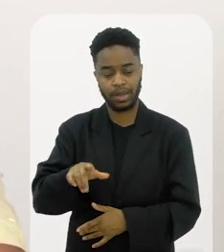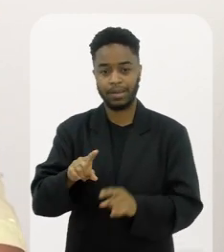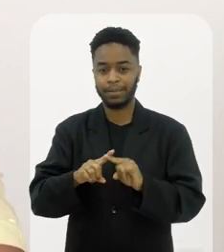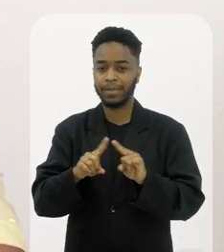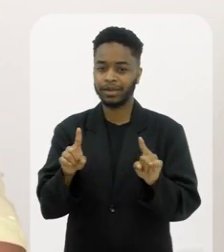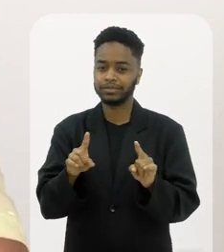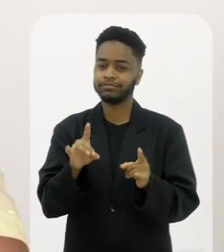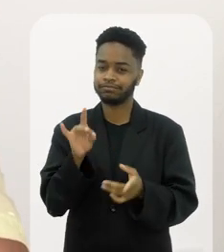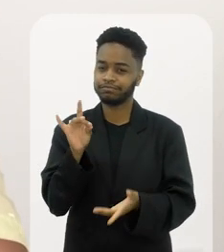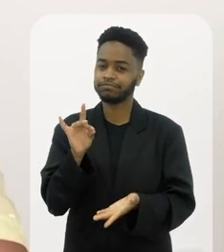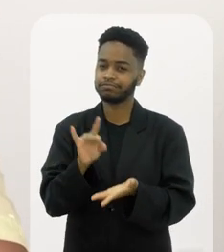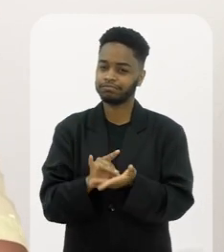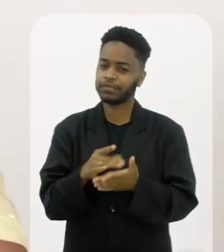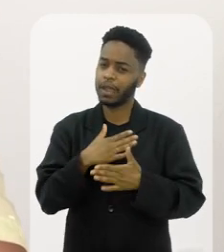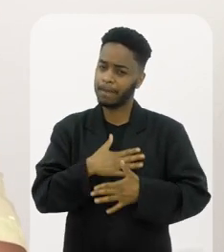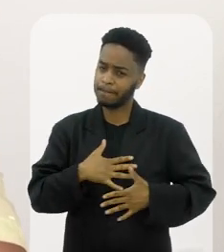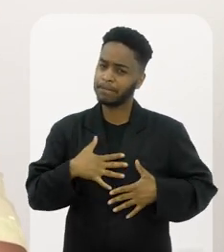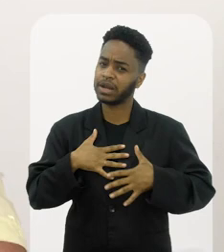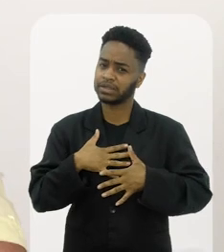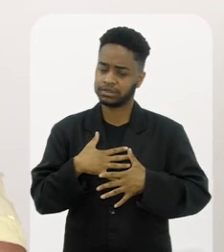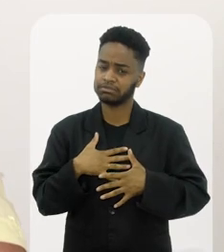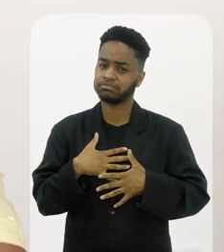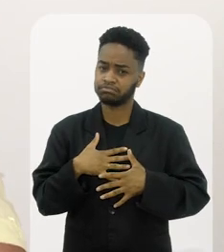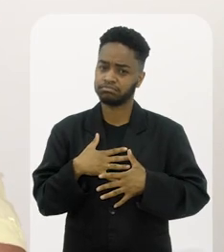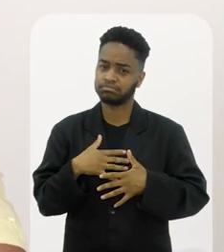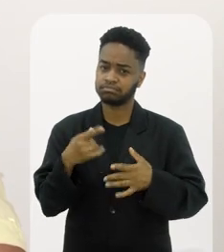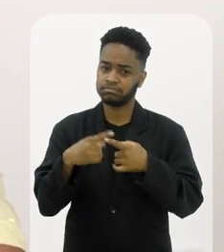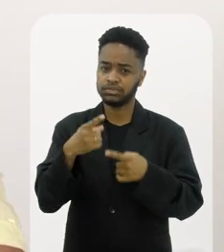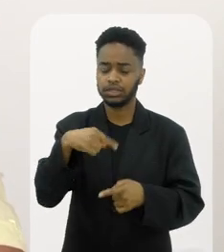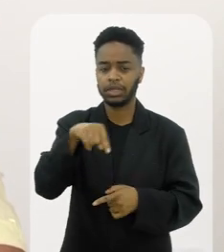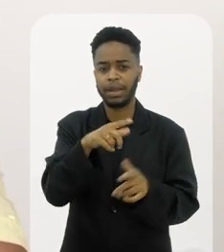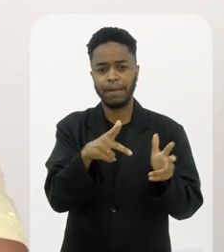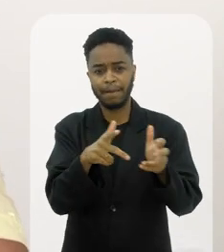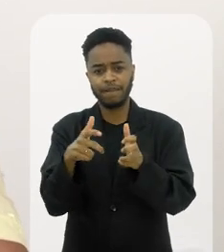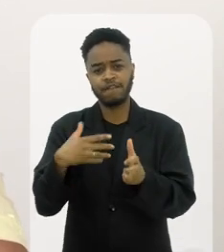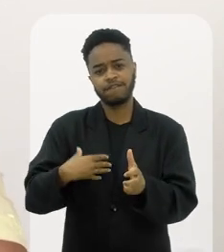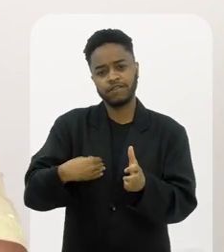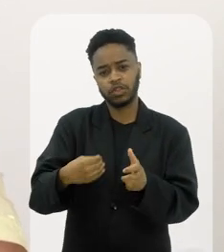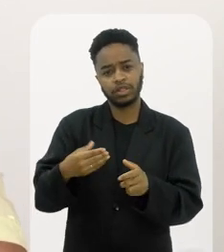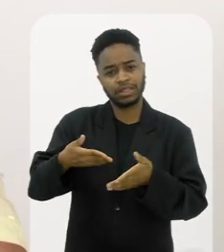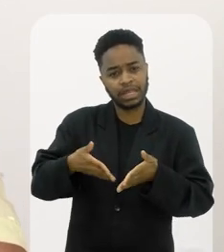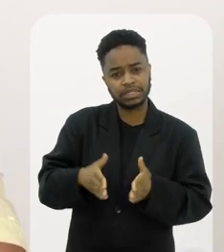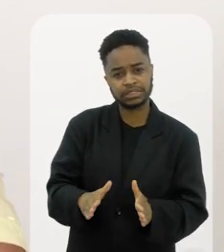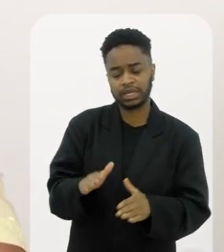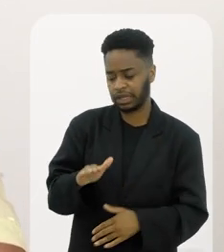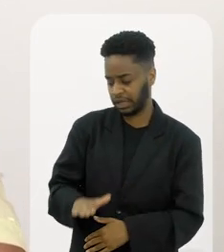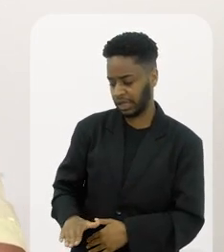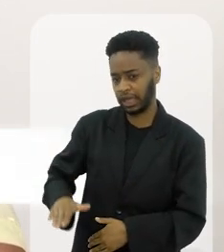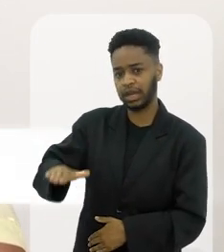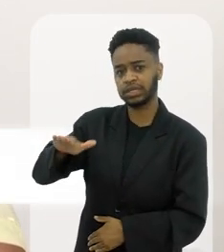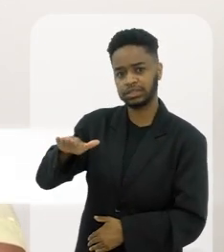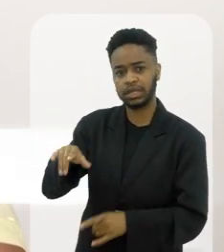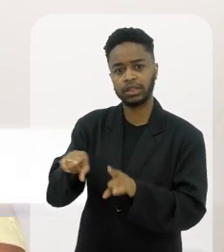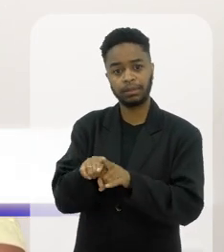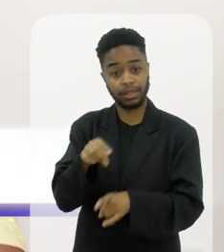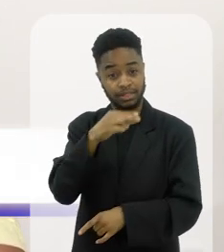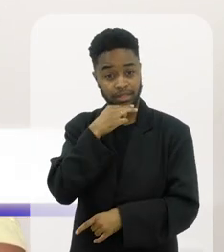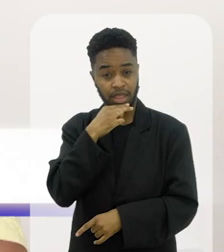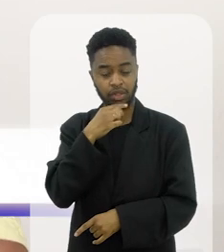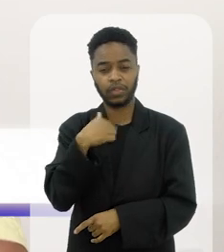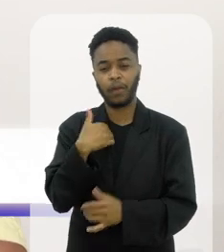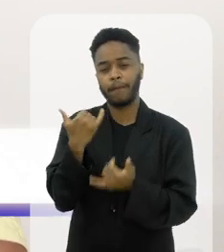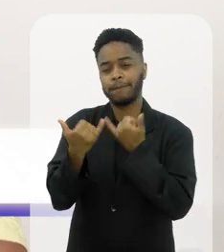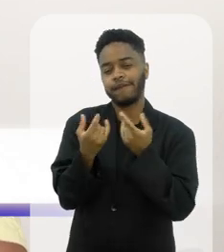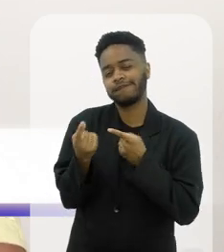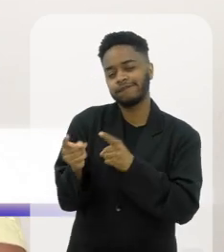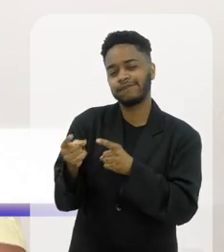fácil, mas é uma tarefa muito prazerosa. Você vê um filho nascer, você vê um filho crescer,